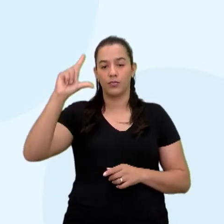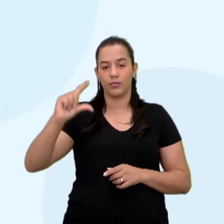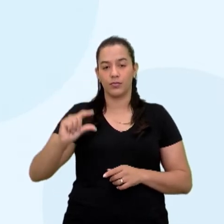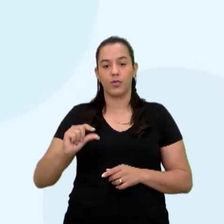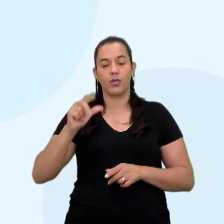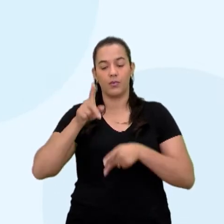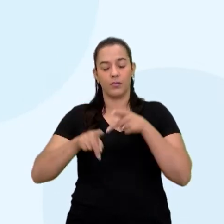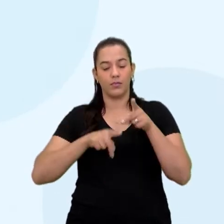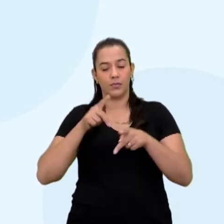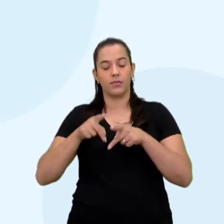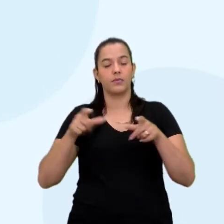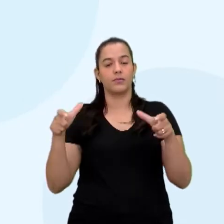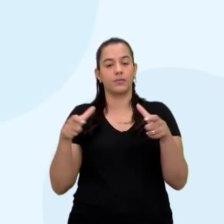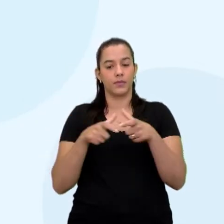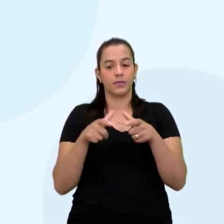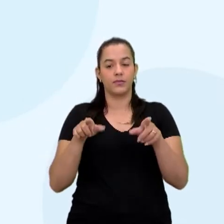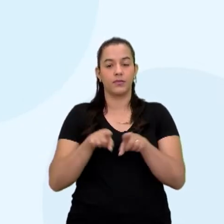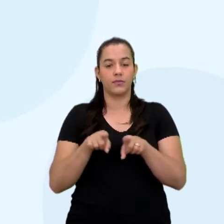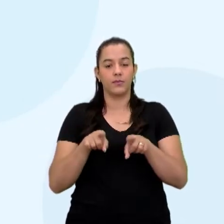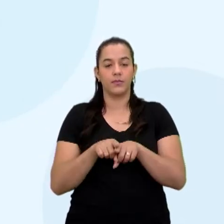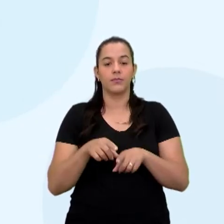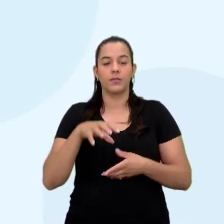pequena, hein? Centro-Oeste, R$